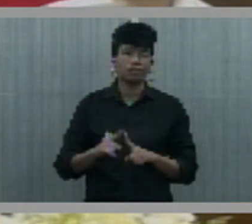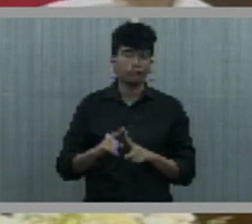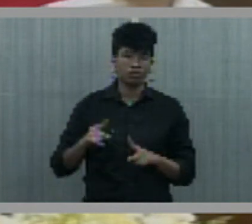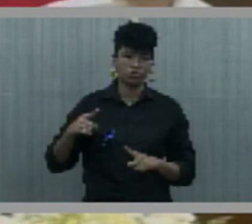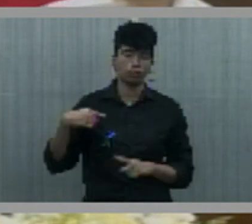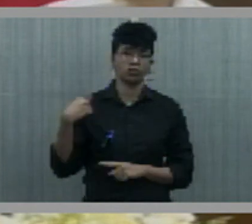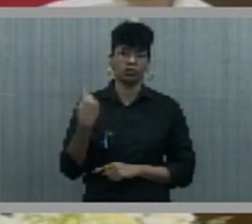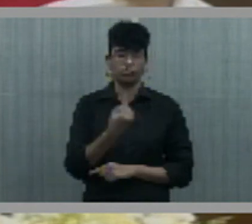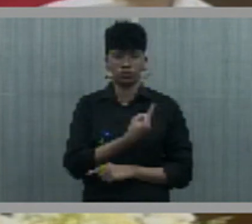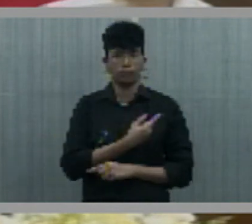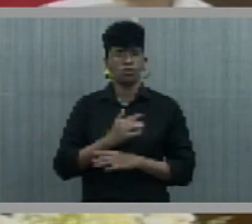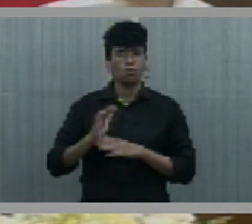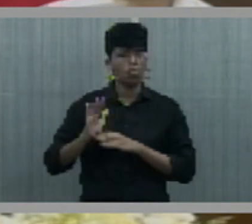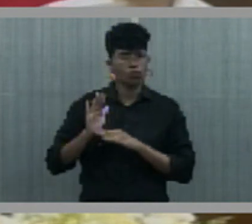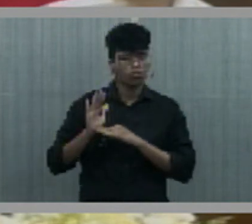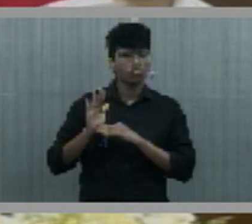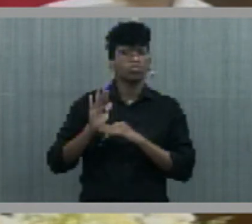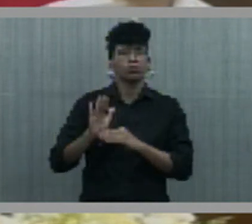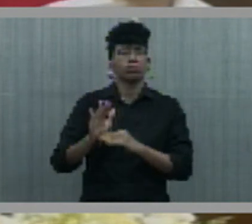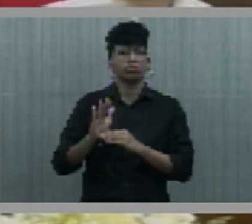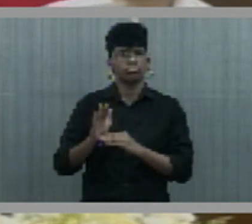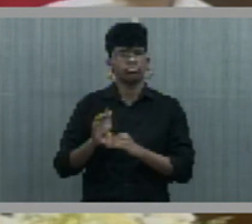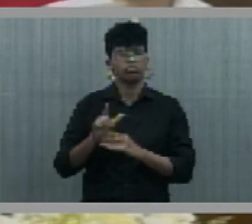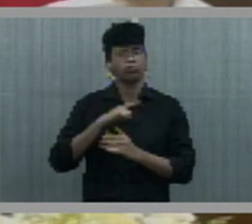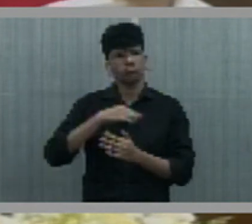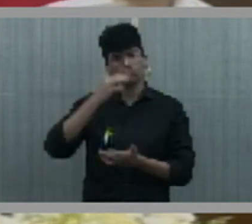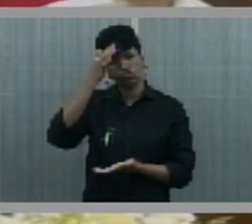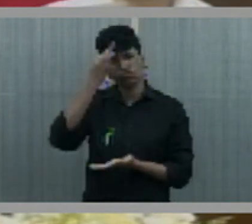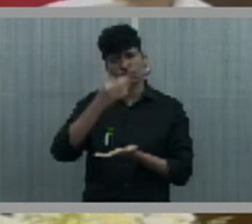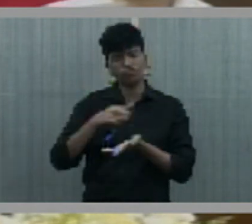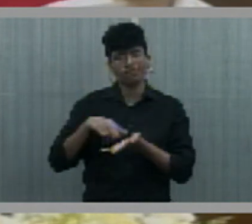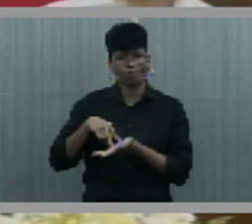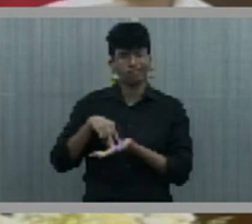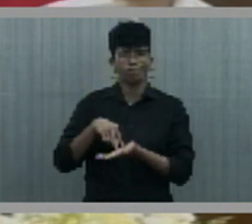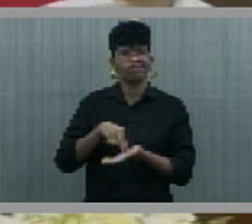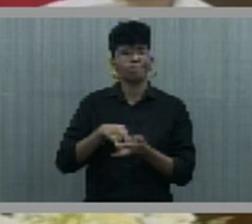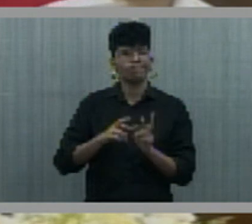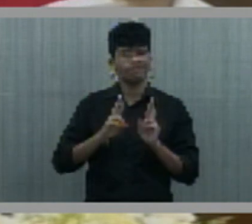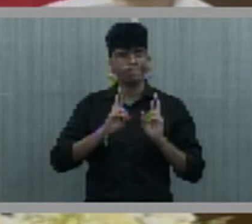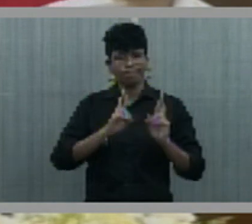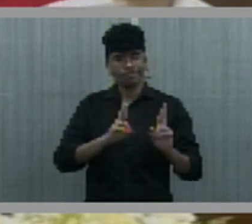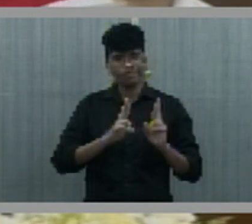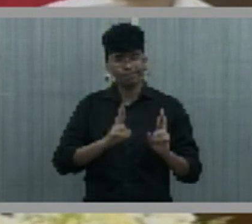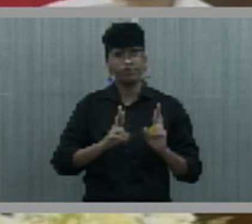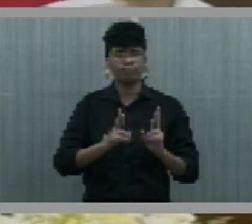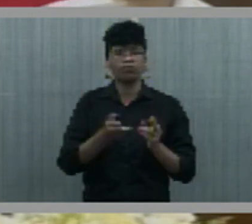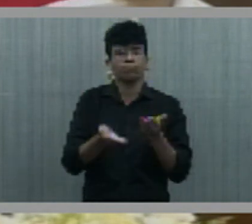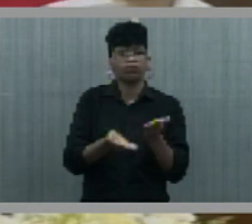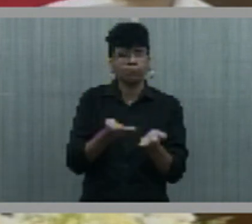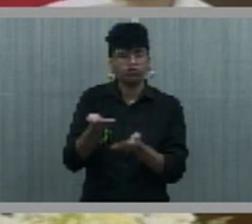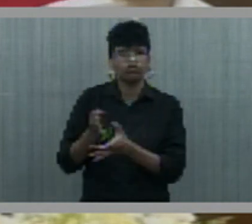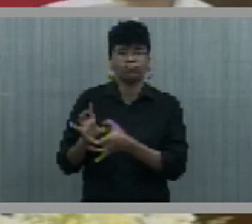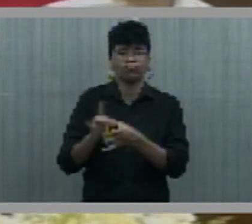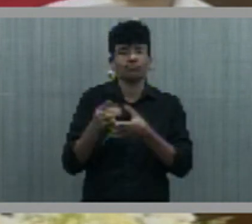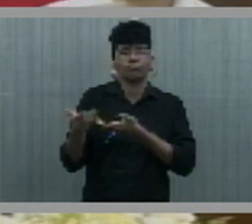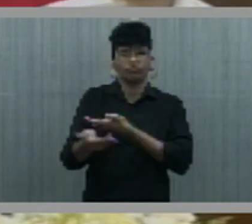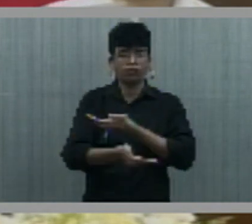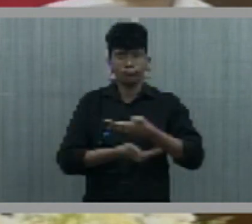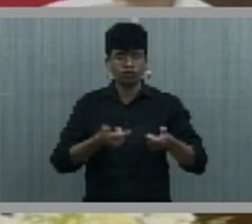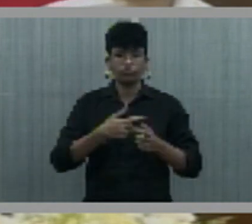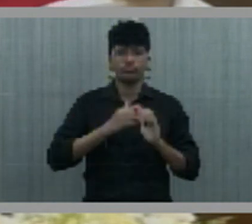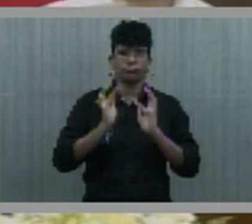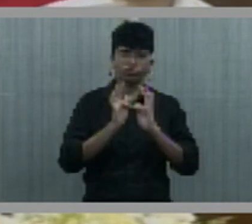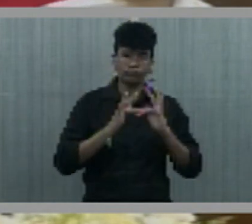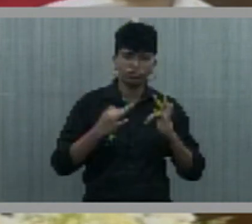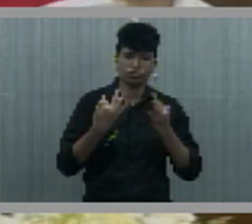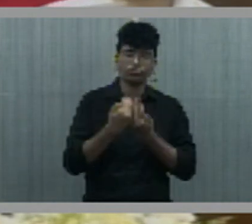nós, ajudando a manter a fé viva, a esperança, a caridade e a fraternidade em nossas famílias